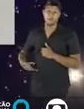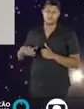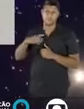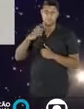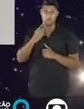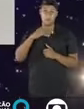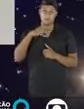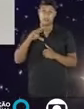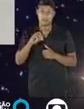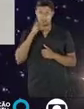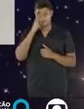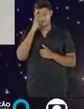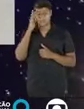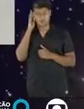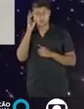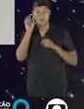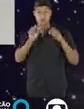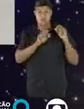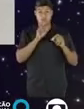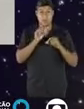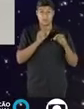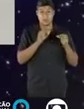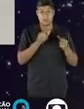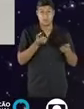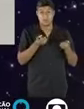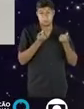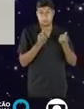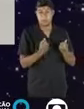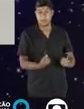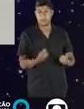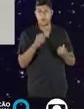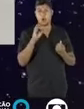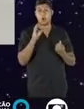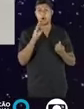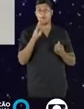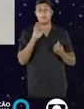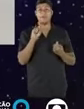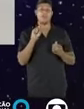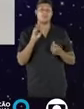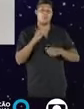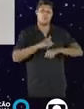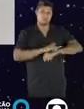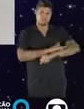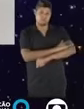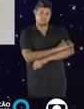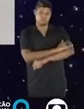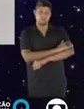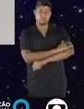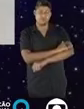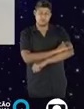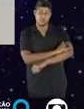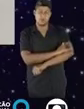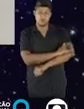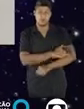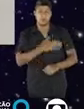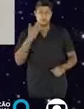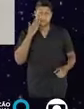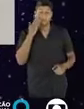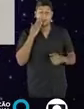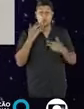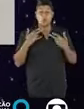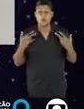quase 1 bilhão de pessoas com sobrepeso ou obesidade. Então é uma coisa assim